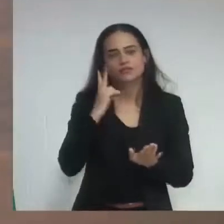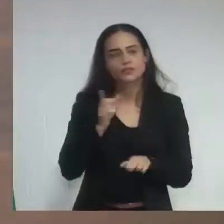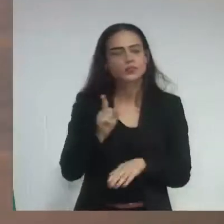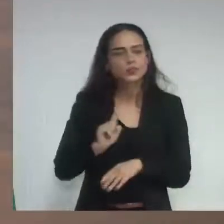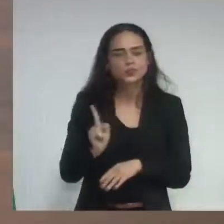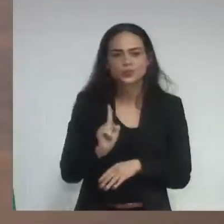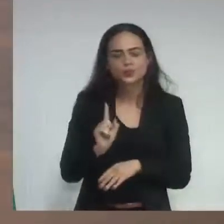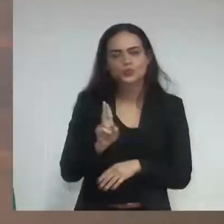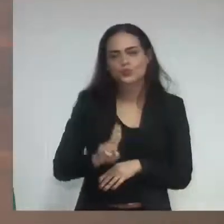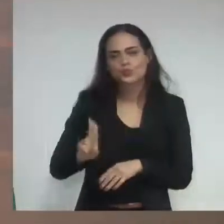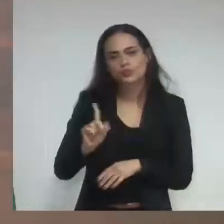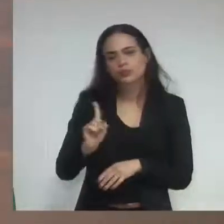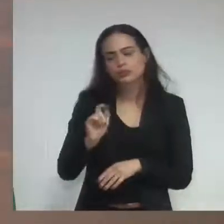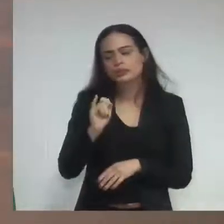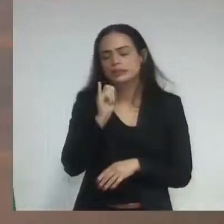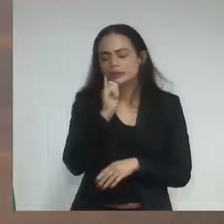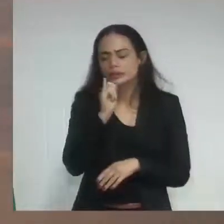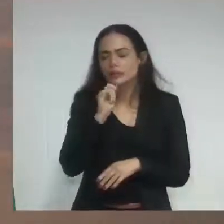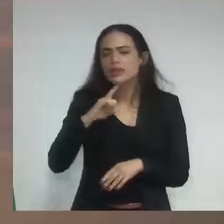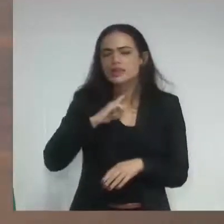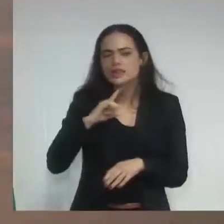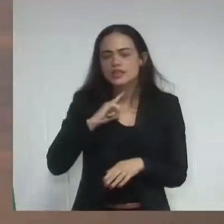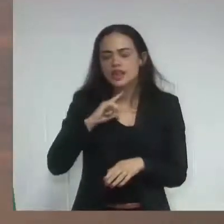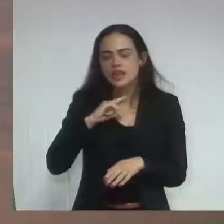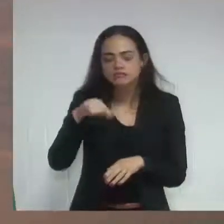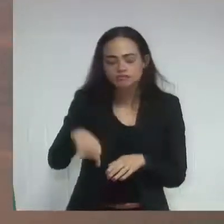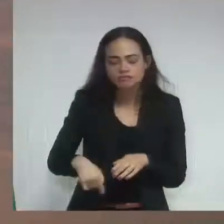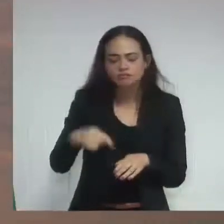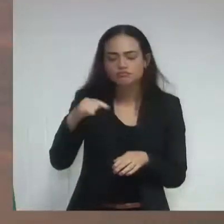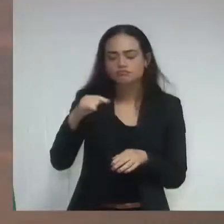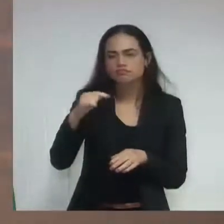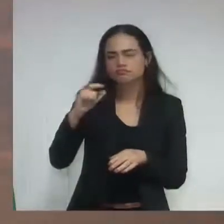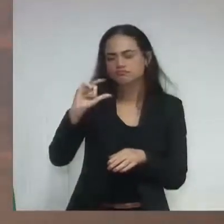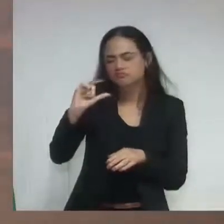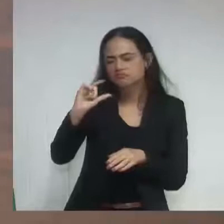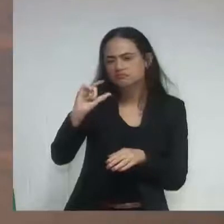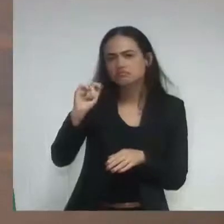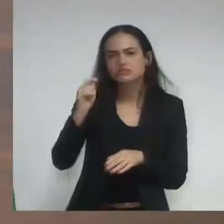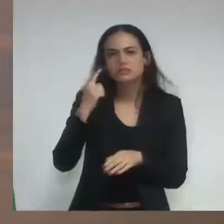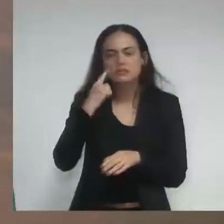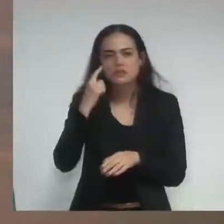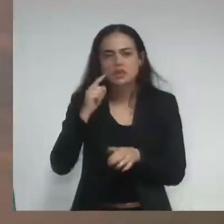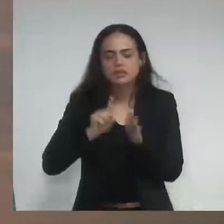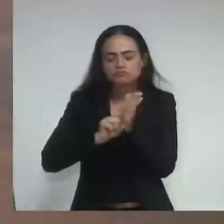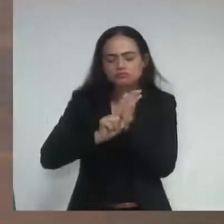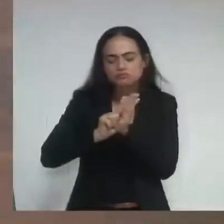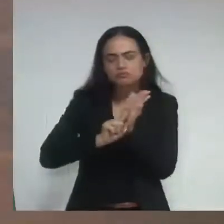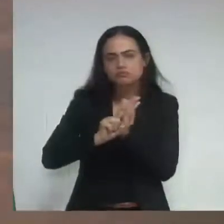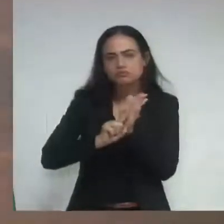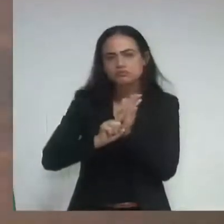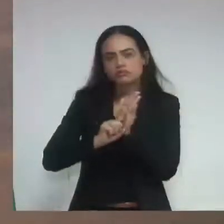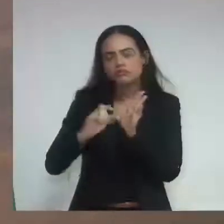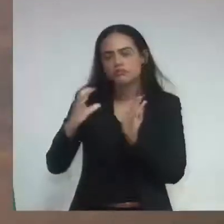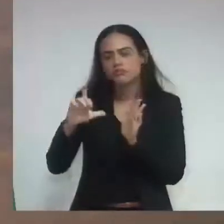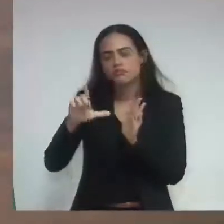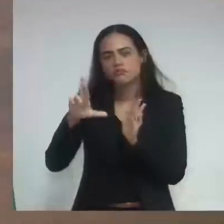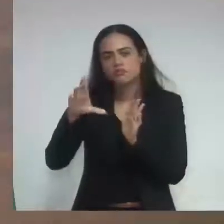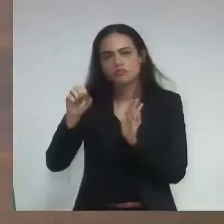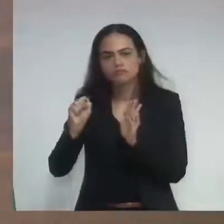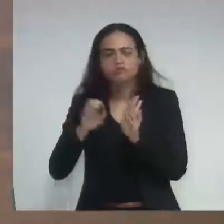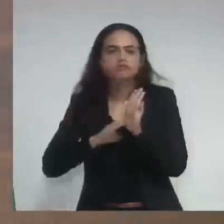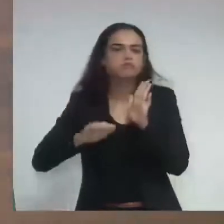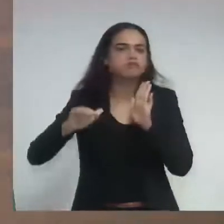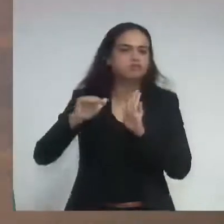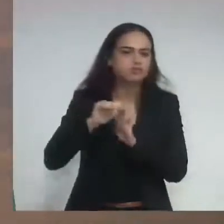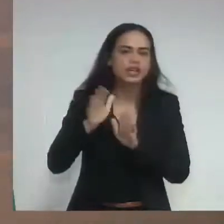feita uma dosagem, é feito um acompanhamento, mas pode ter tanto uma subutilização de cloro, como pode ter uma superutilização